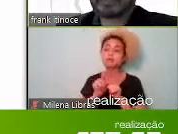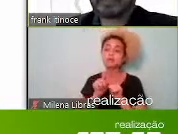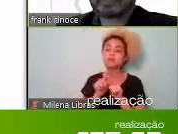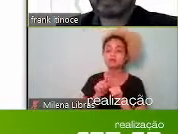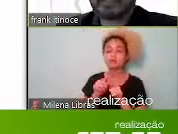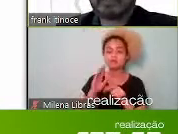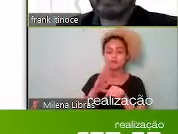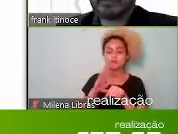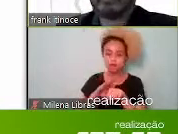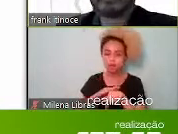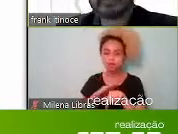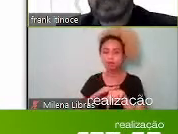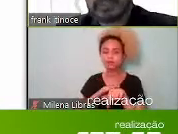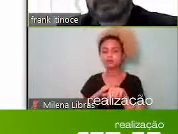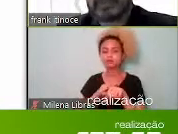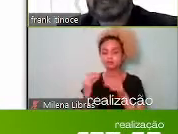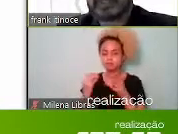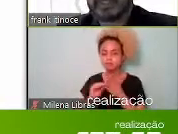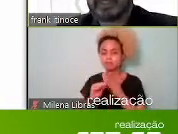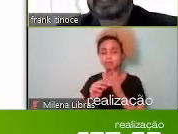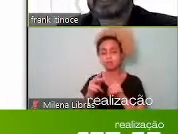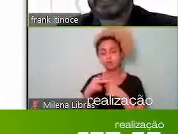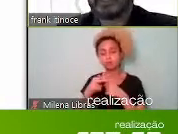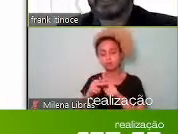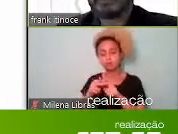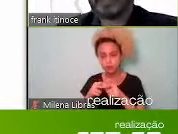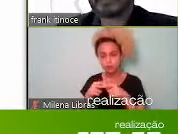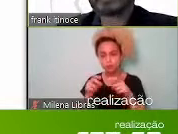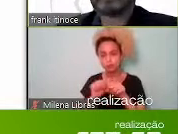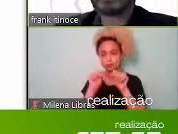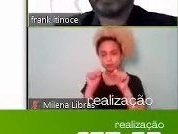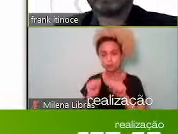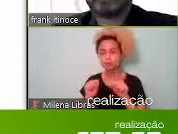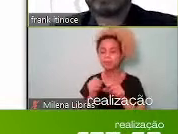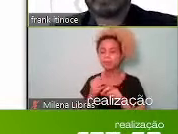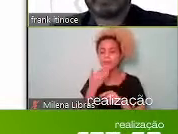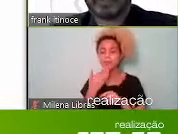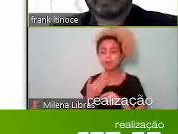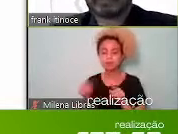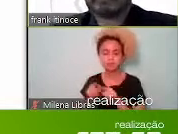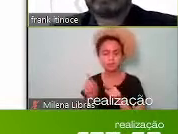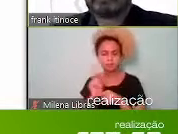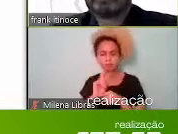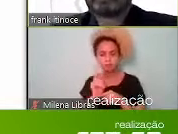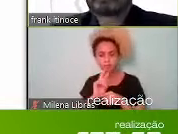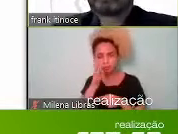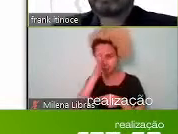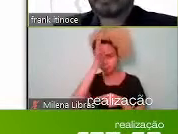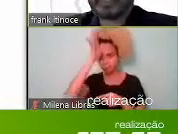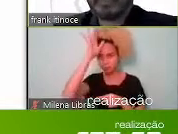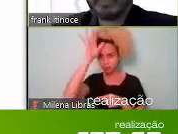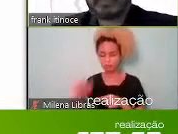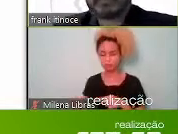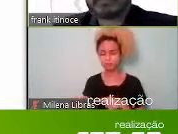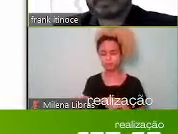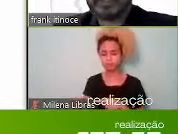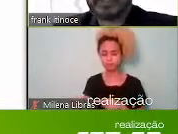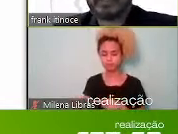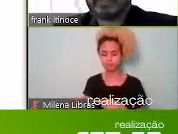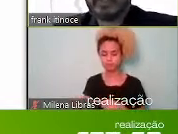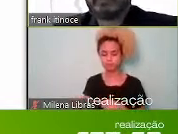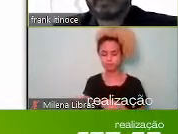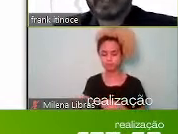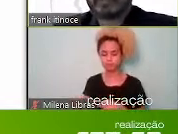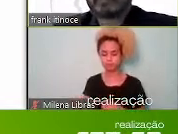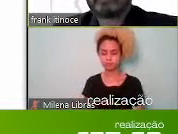a instalação ou manutenção dos sistemas e pede-se a vistoria do Corpo de Bombeiros. Tá? Aí, na